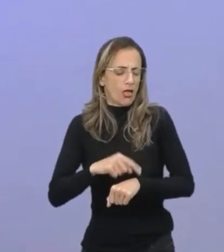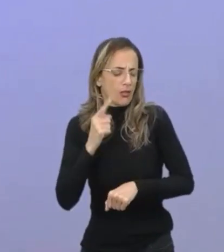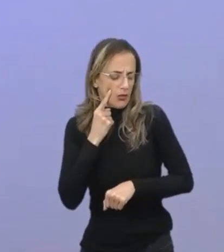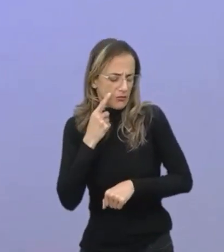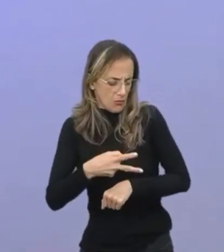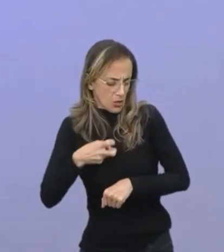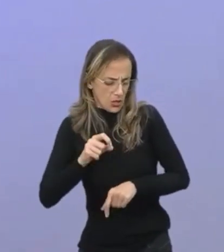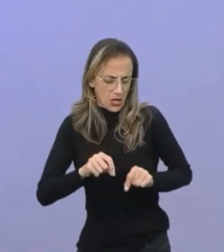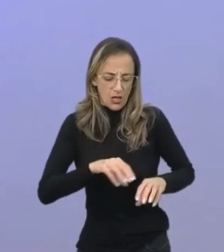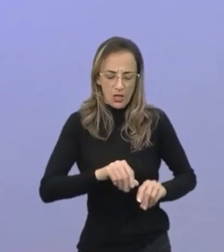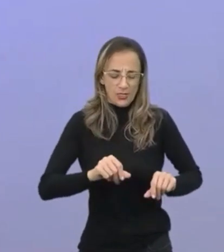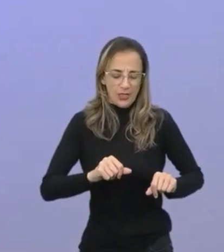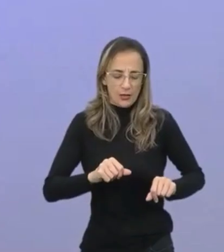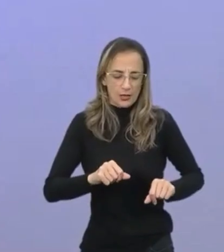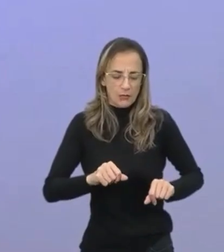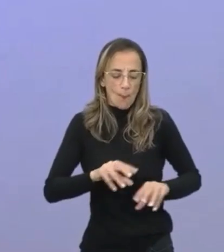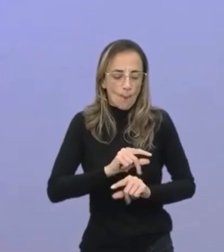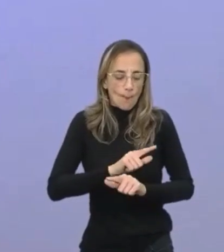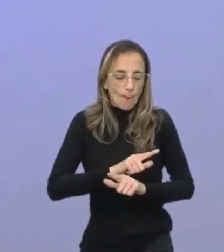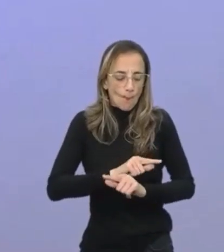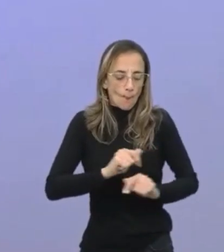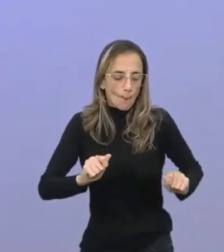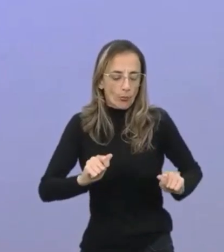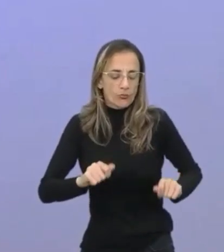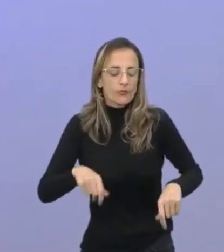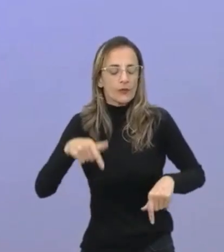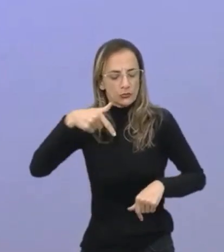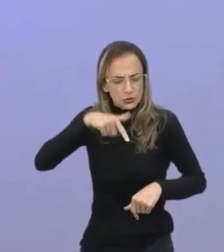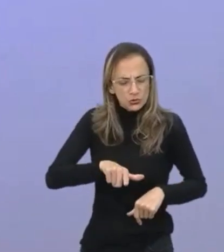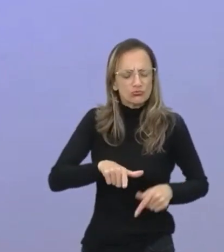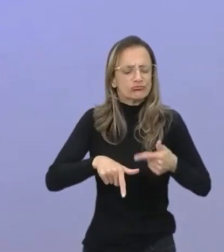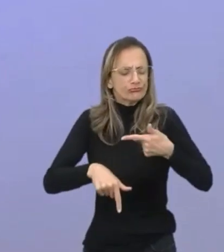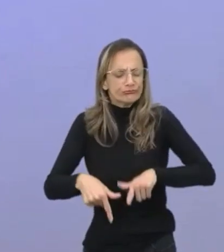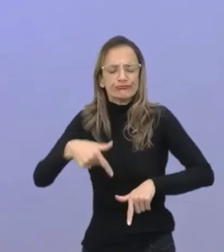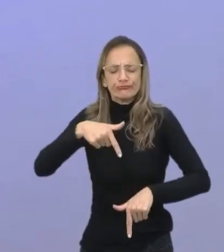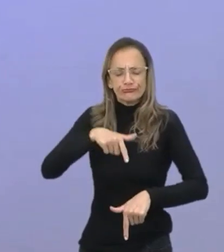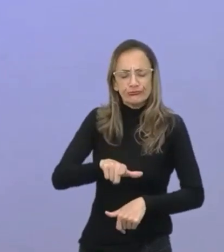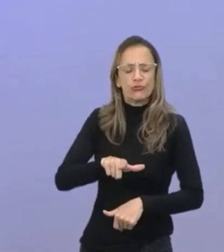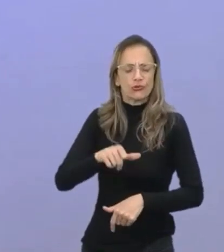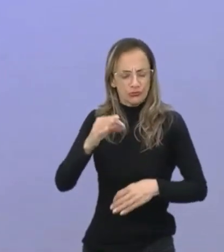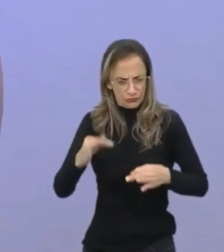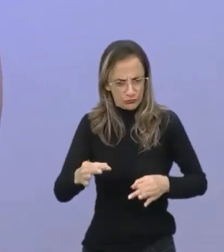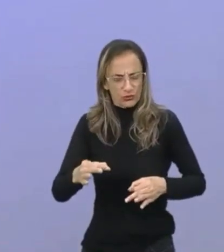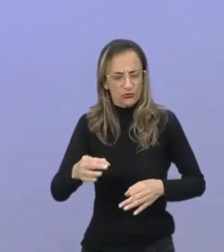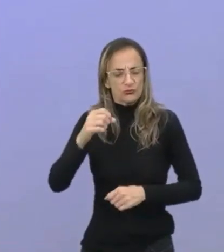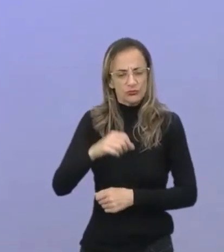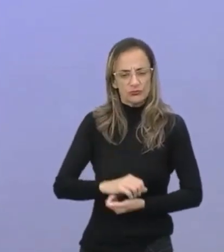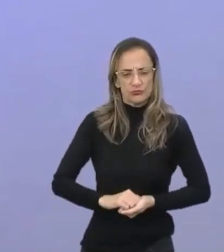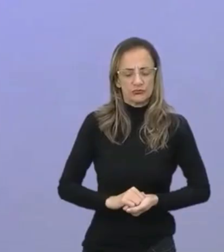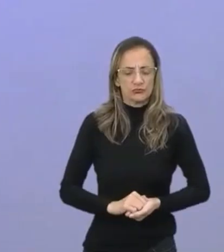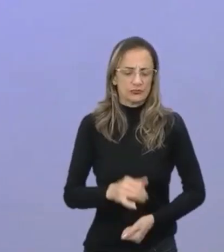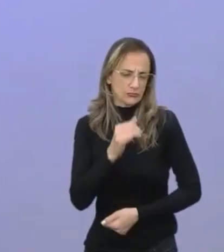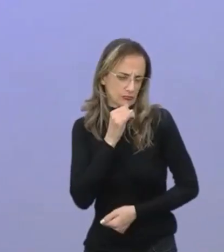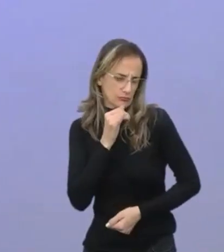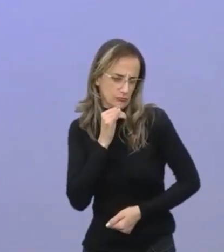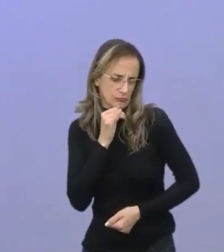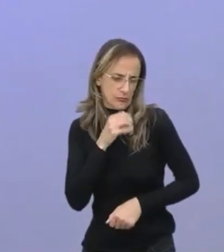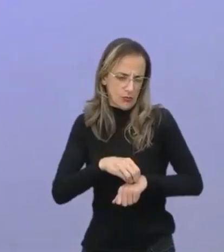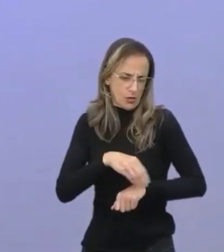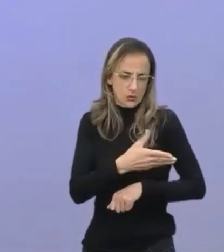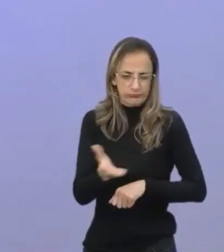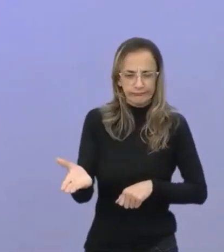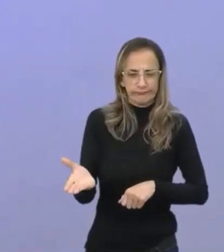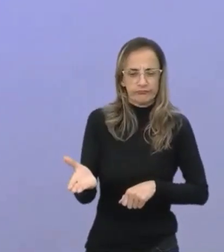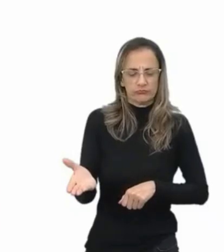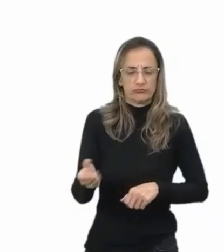seca novamente e o processo ele vai ali, como se fosse uma espiral, continuar novamente. Certo, professores? Como sugestão aqui, eu trago para vocês